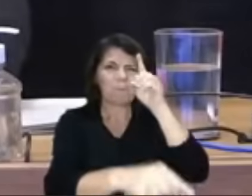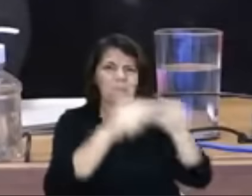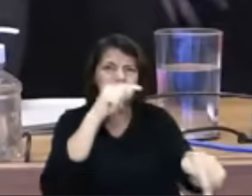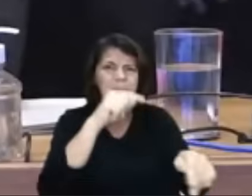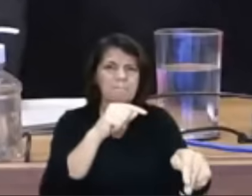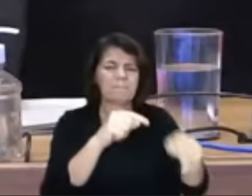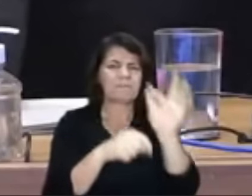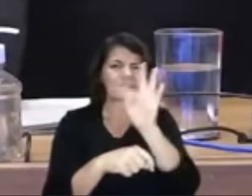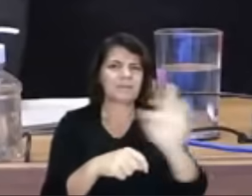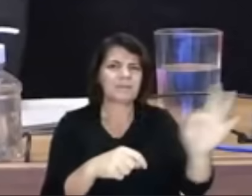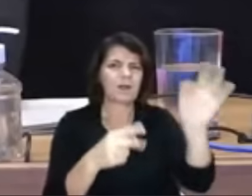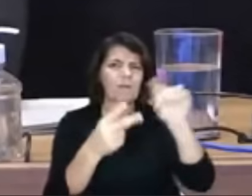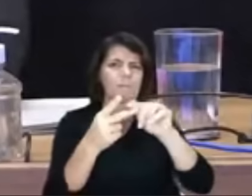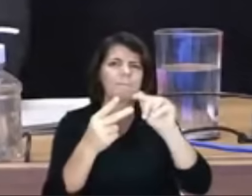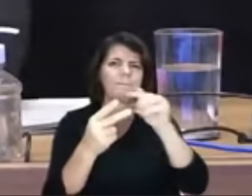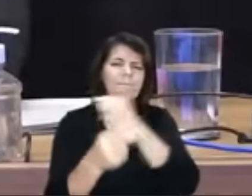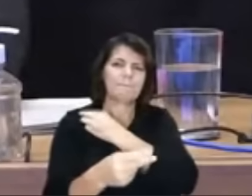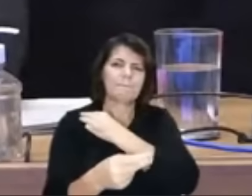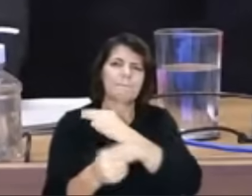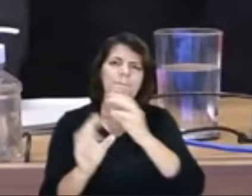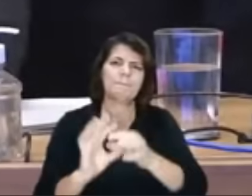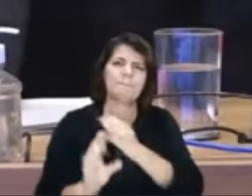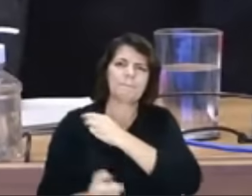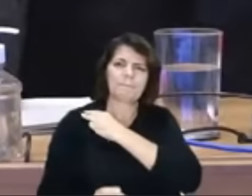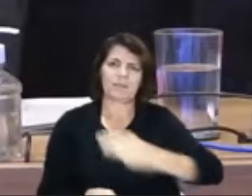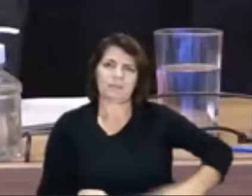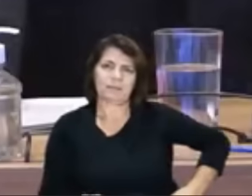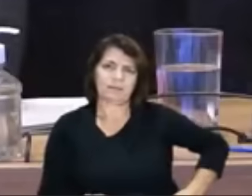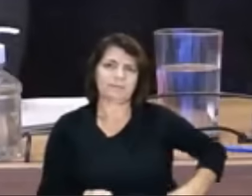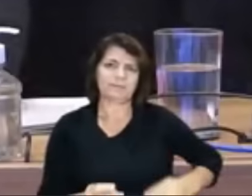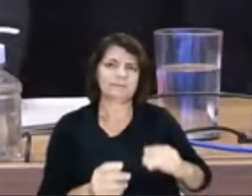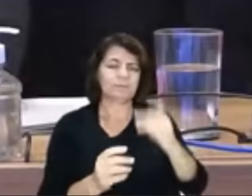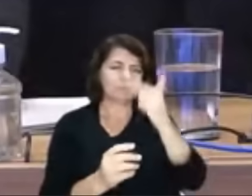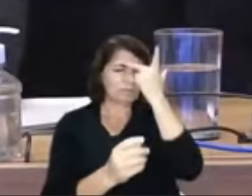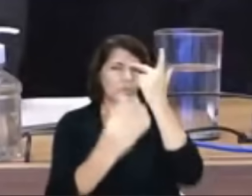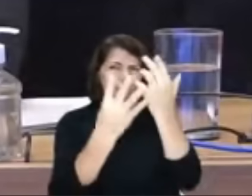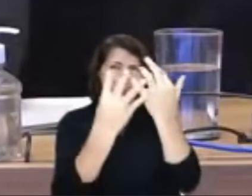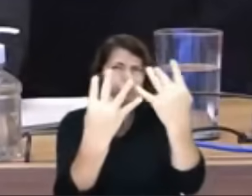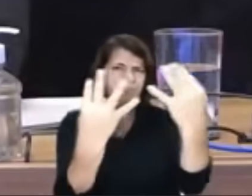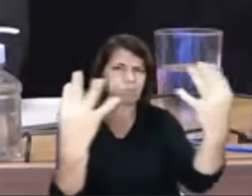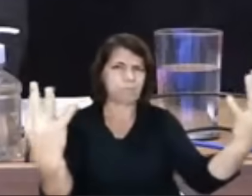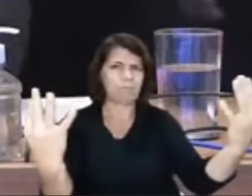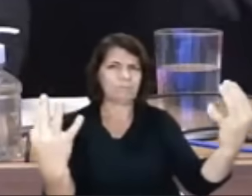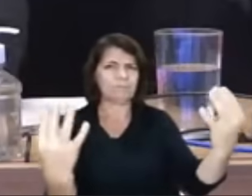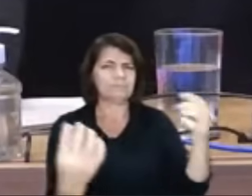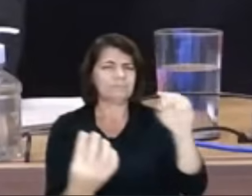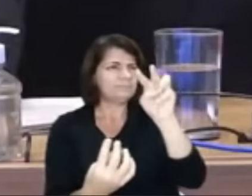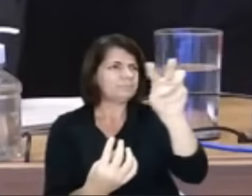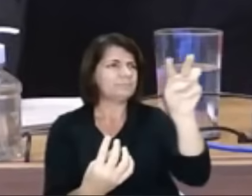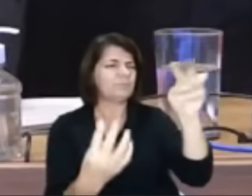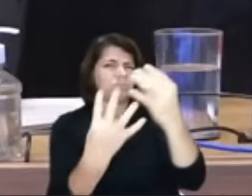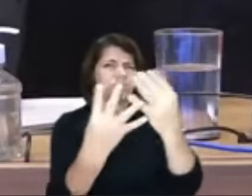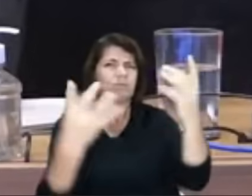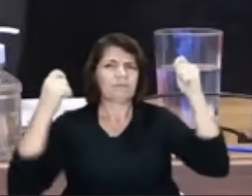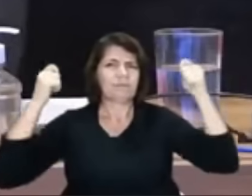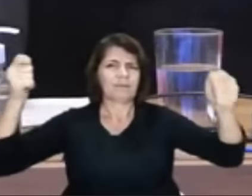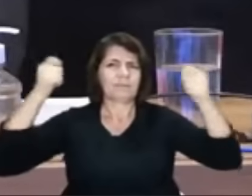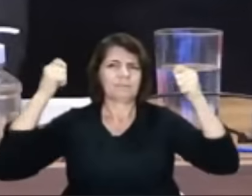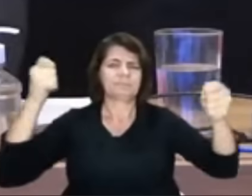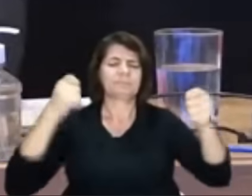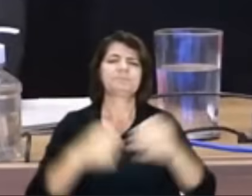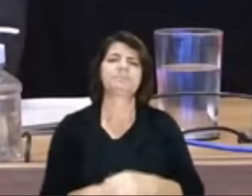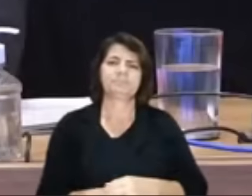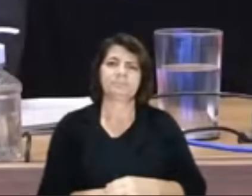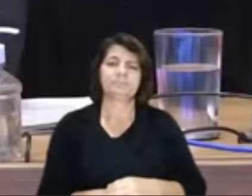Claras que engajavam as pessoas na frente dos quartéis e a única pauta que fazia sentido eles estarem reivindicando na frente dos quartéis o